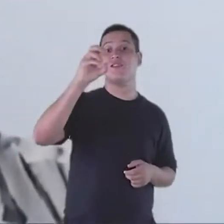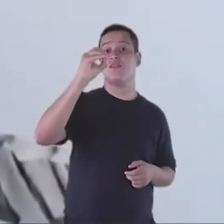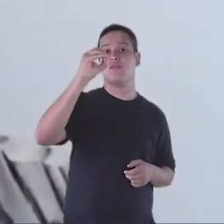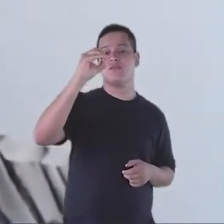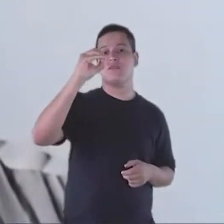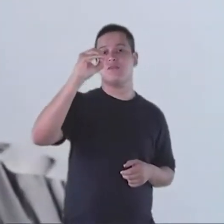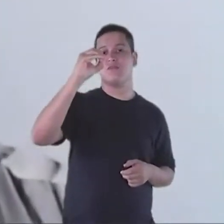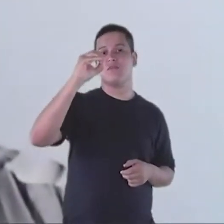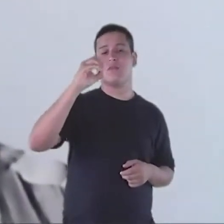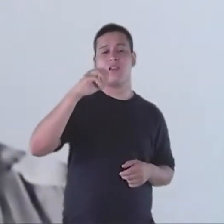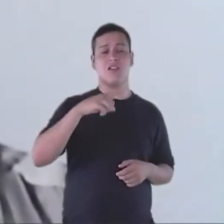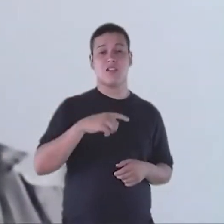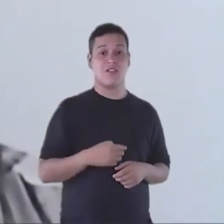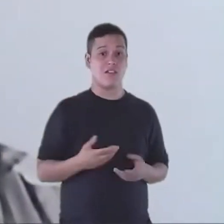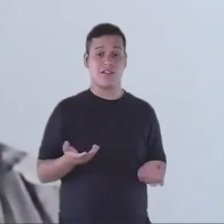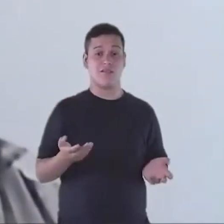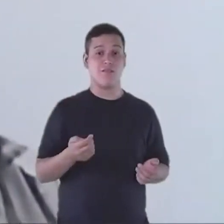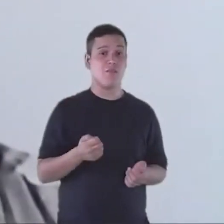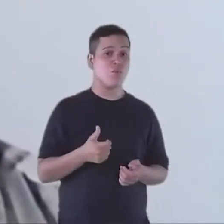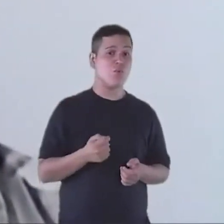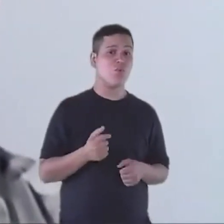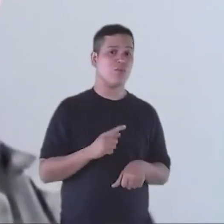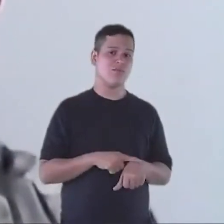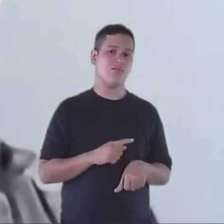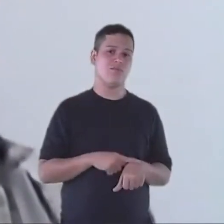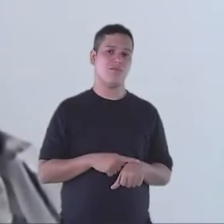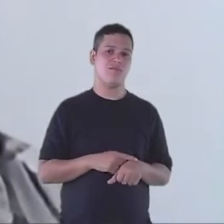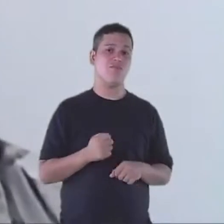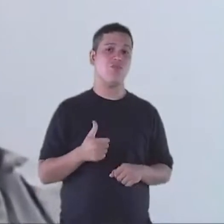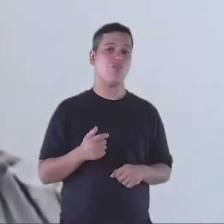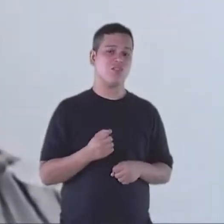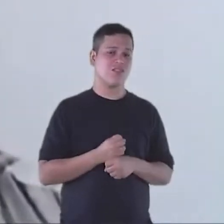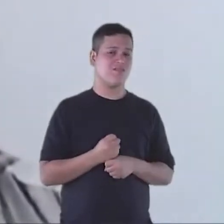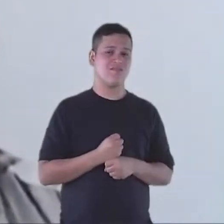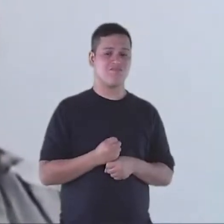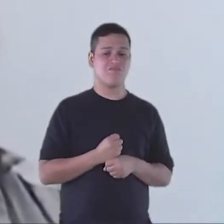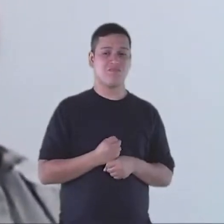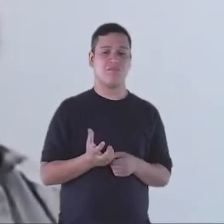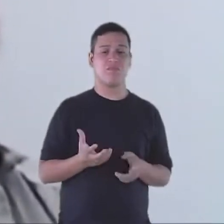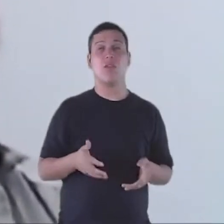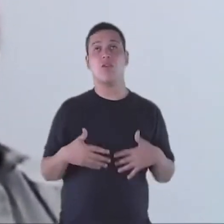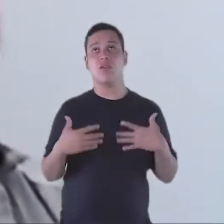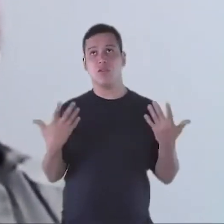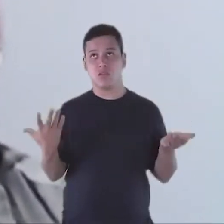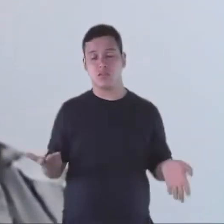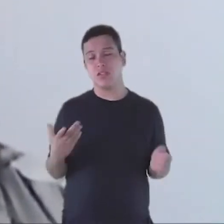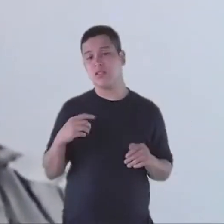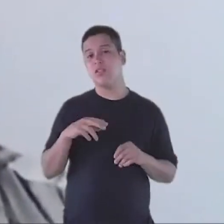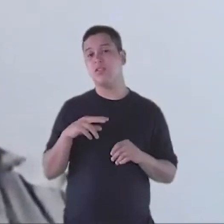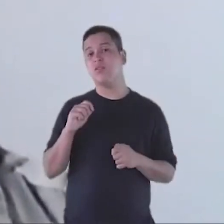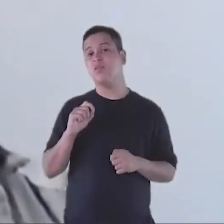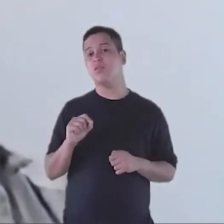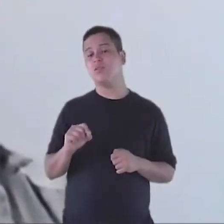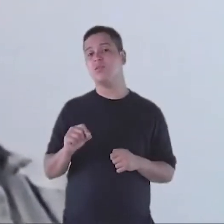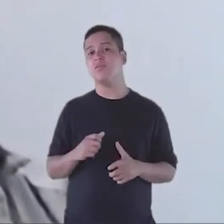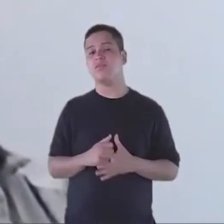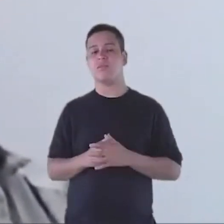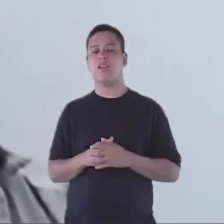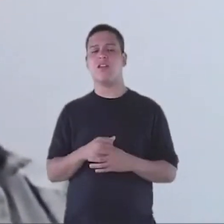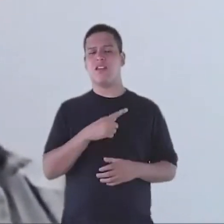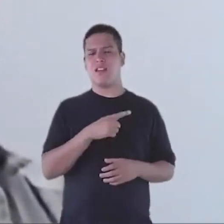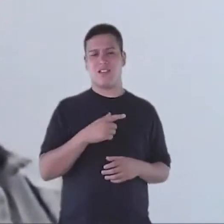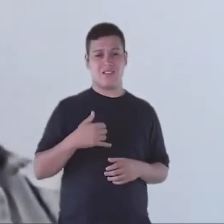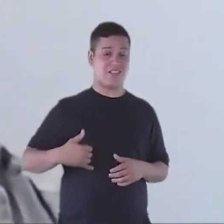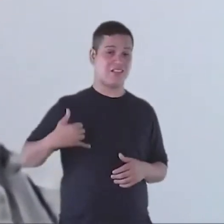Ela é recente. Ela publicou aos 50 anos. Ou seja, eu, na idade